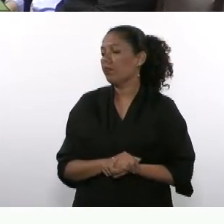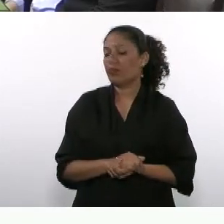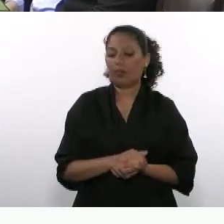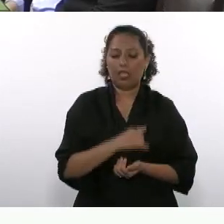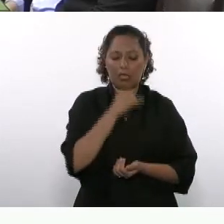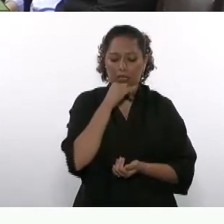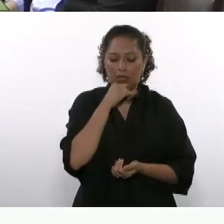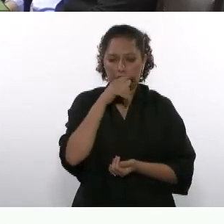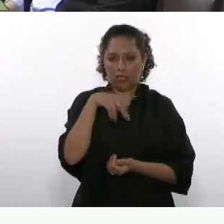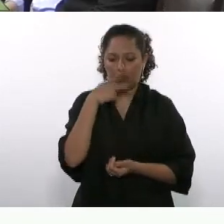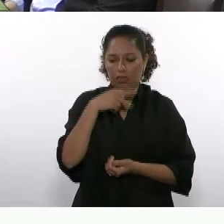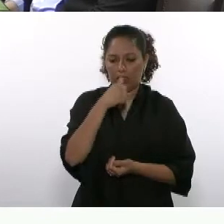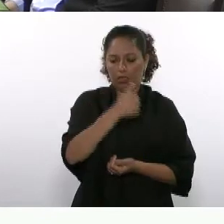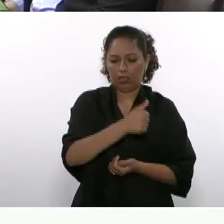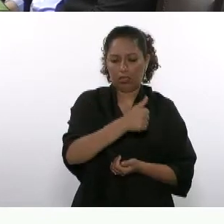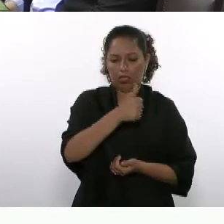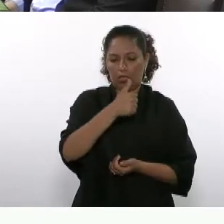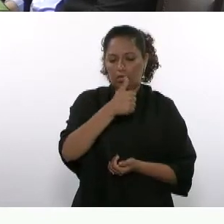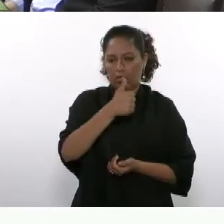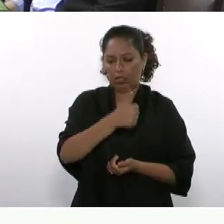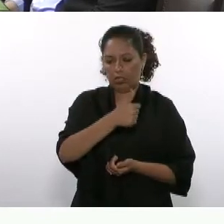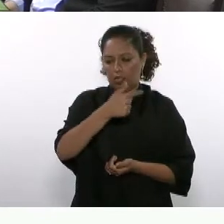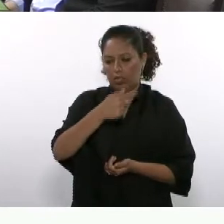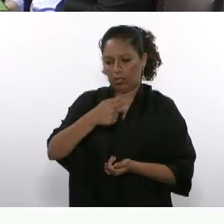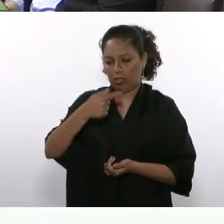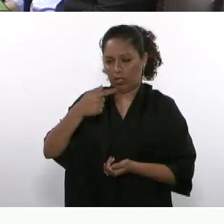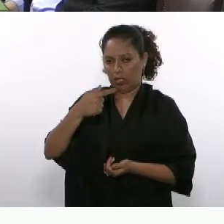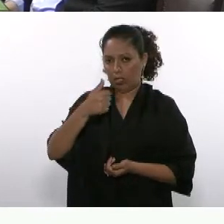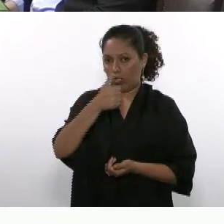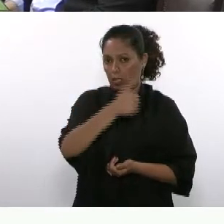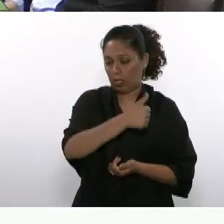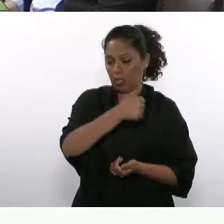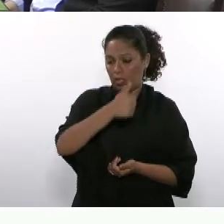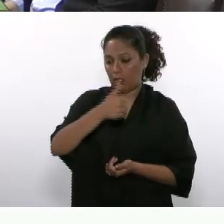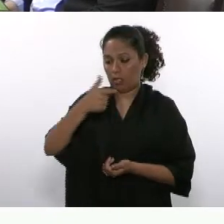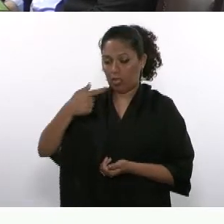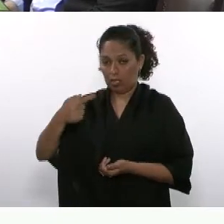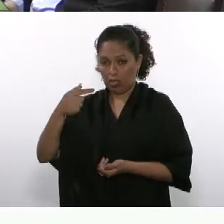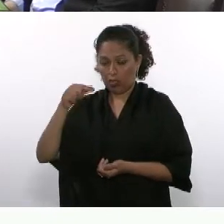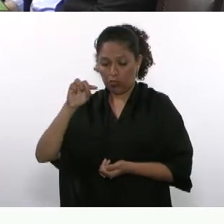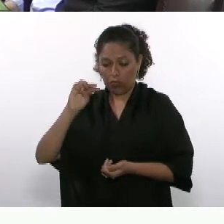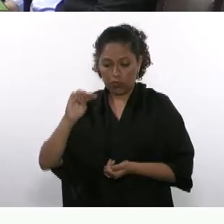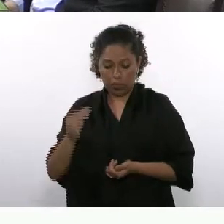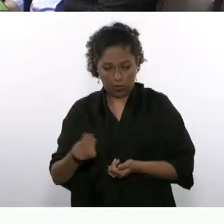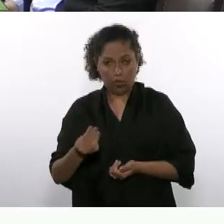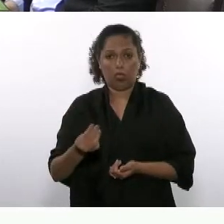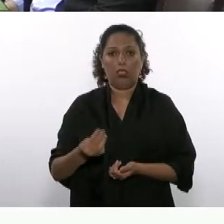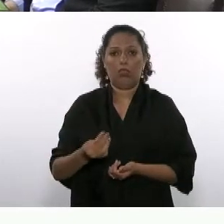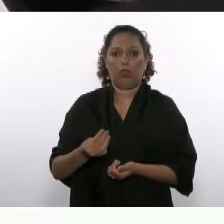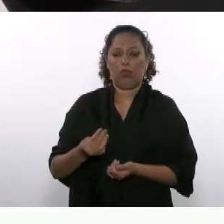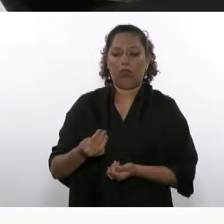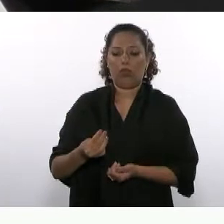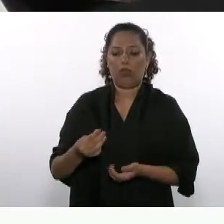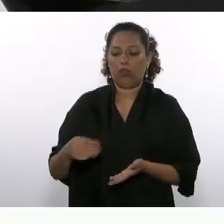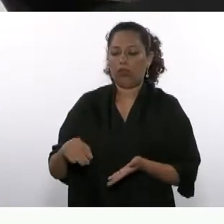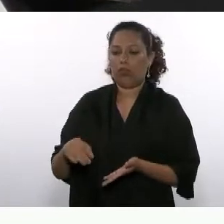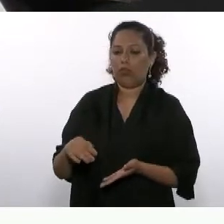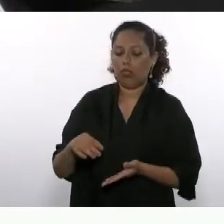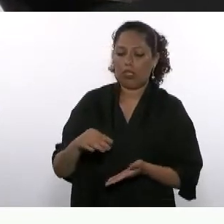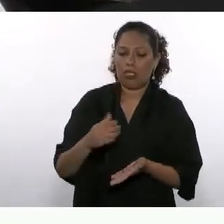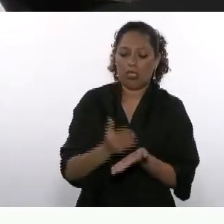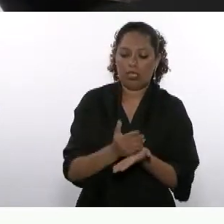estão apontando aí, enquanto orçamento da unidade orçamentária 43 mil, que é a Secretaria de Turismo,